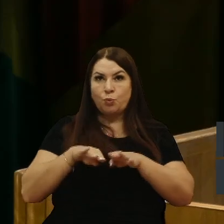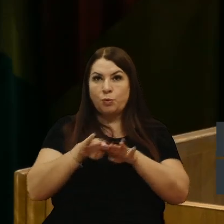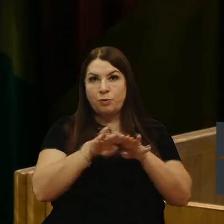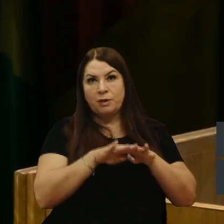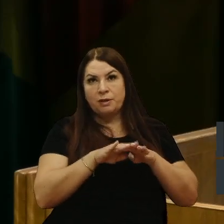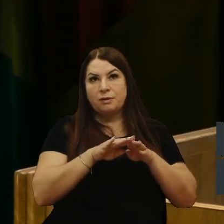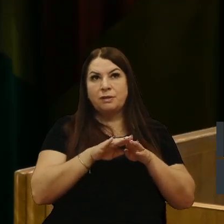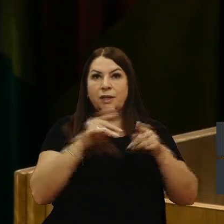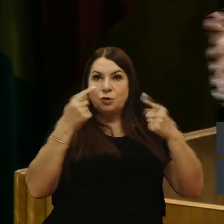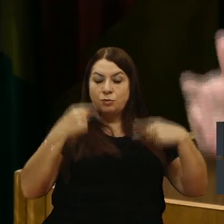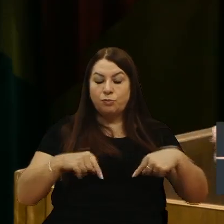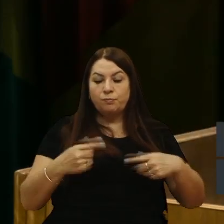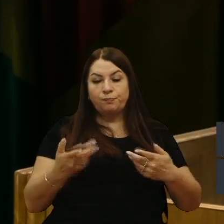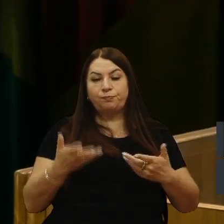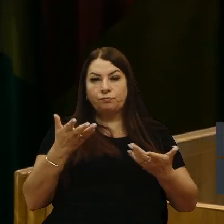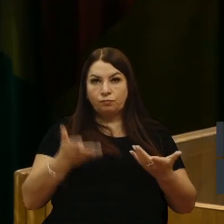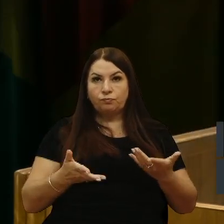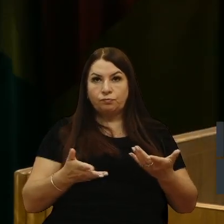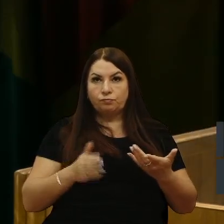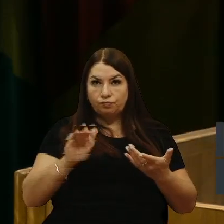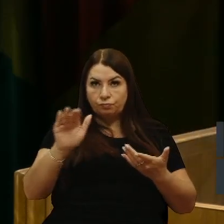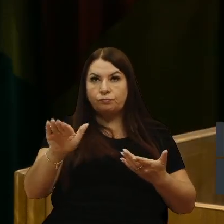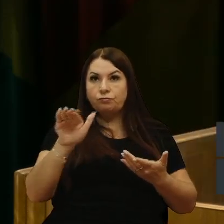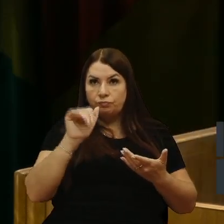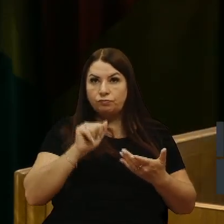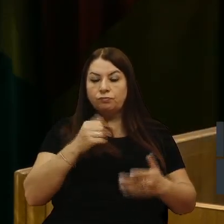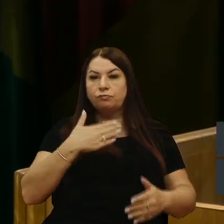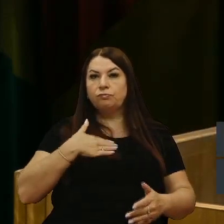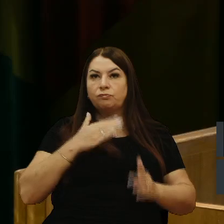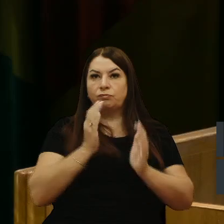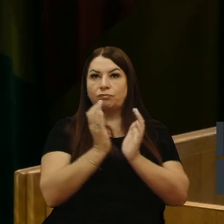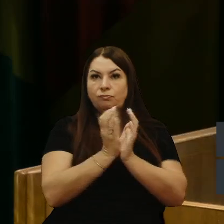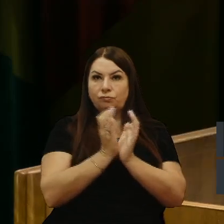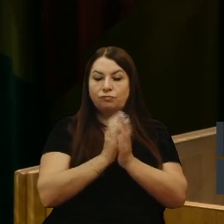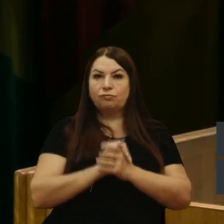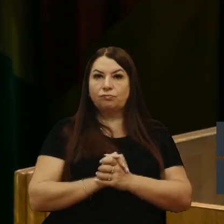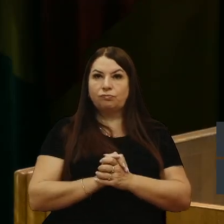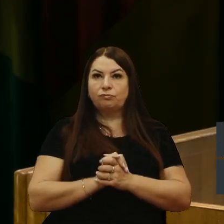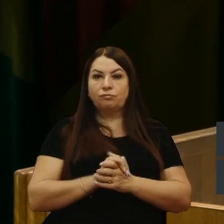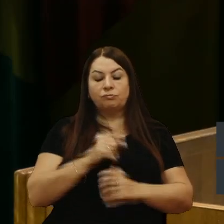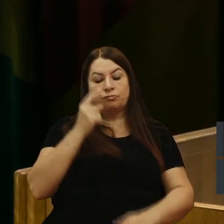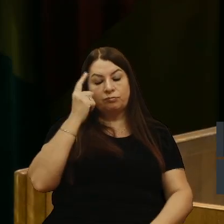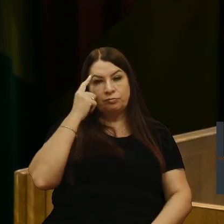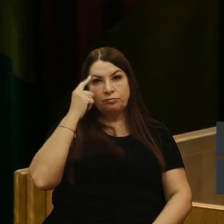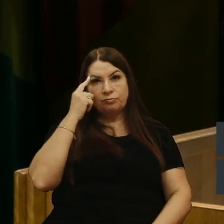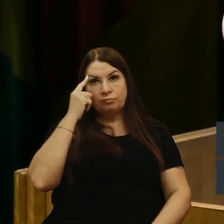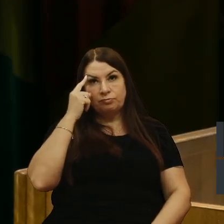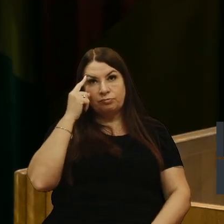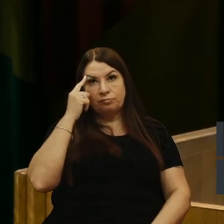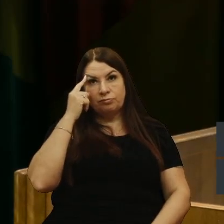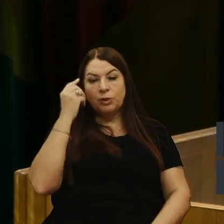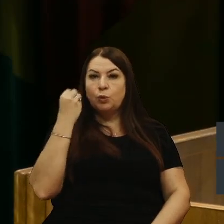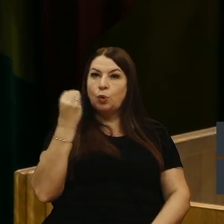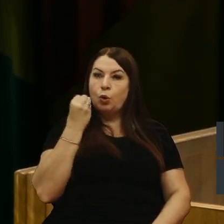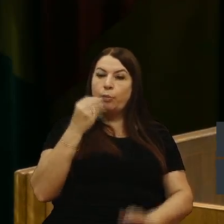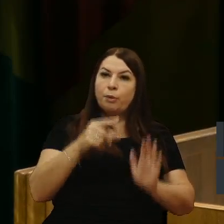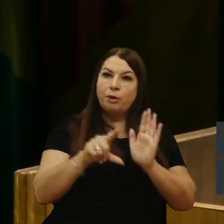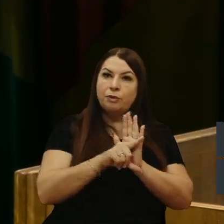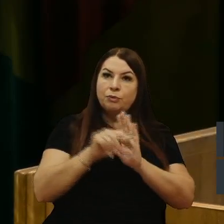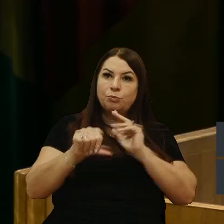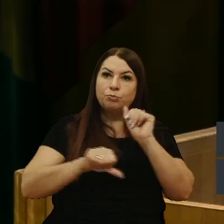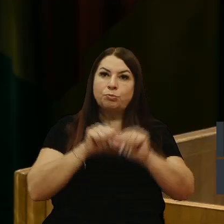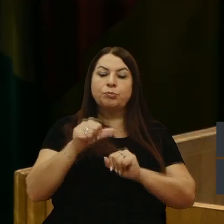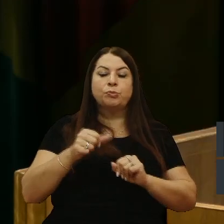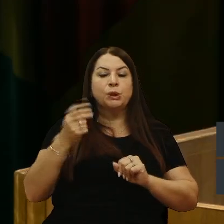disputa. Então, hoje eu convoco os meus colegas a pensarem como a lei muda a